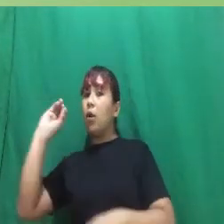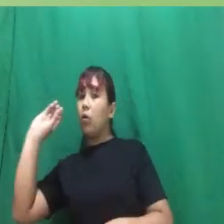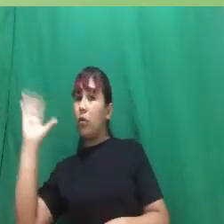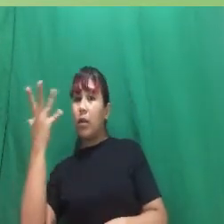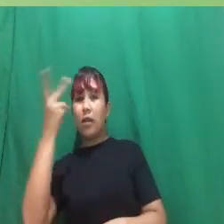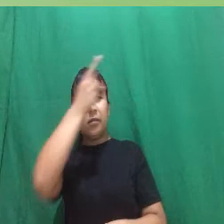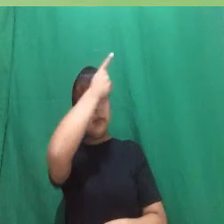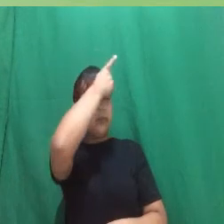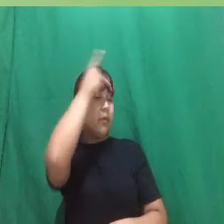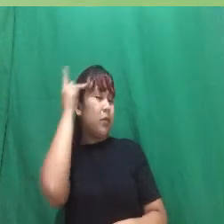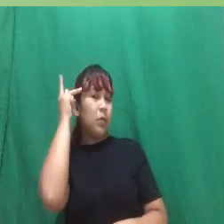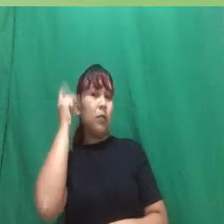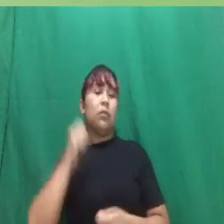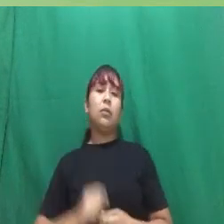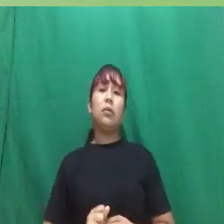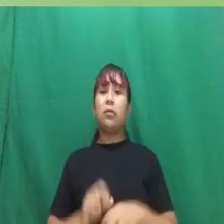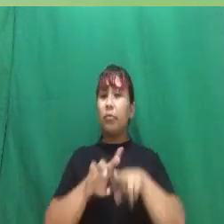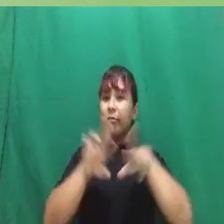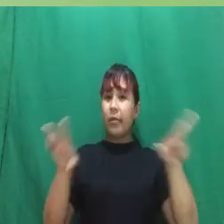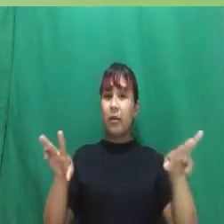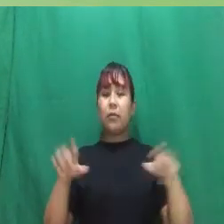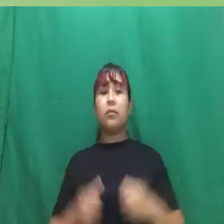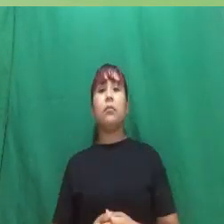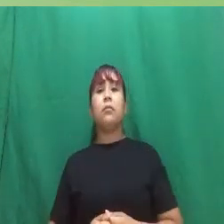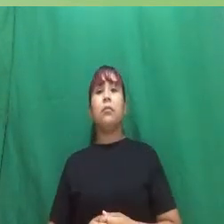ti relacionada a isso.